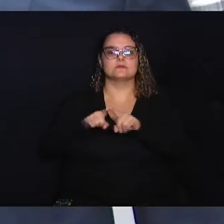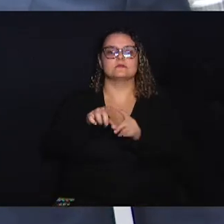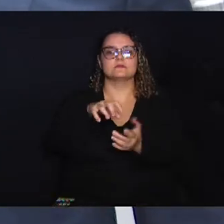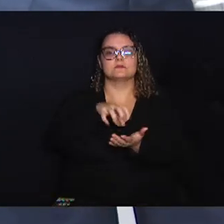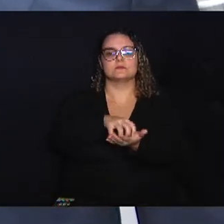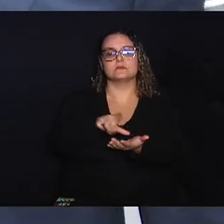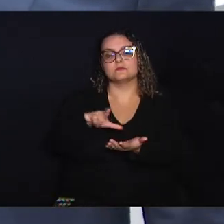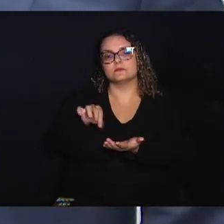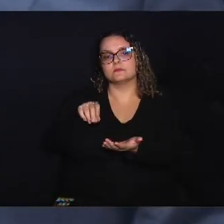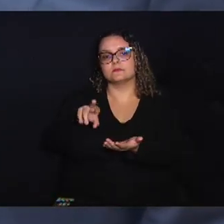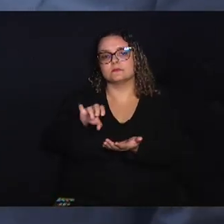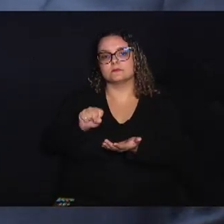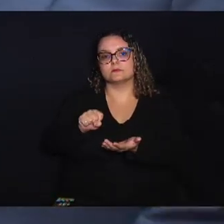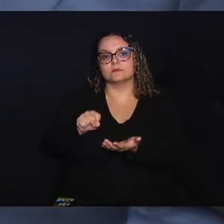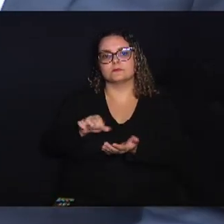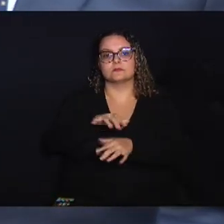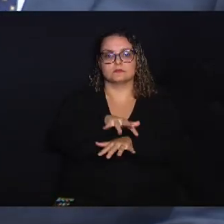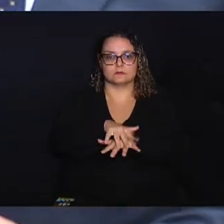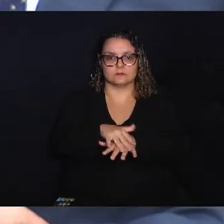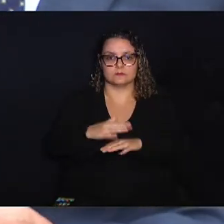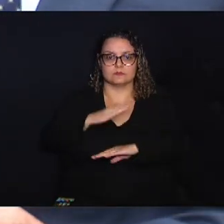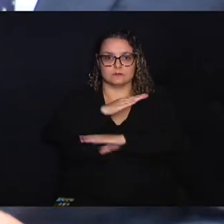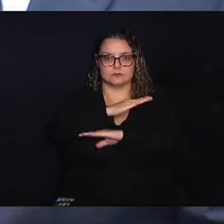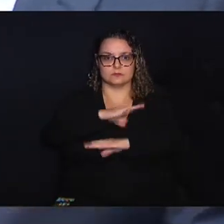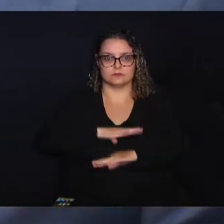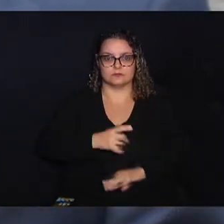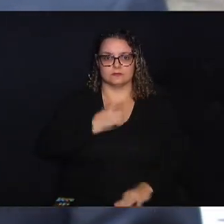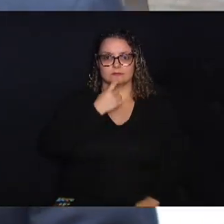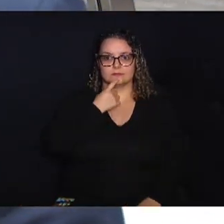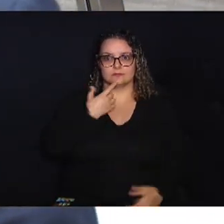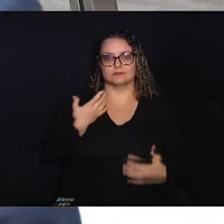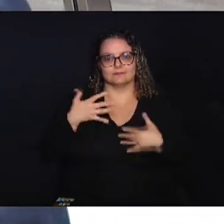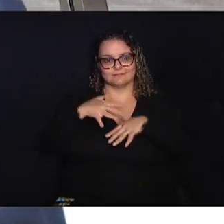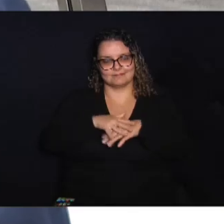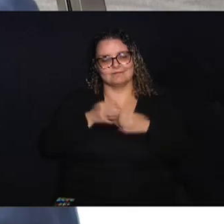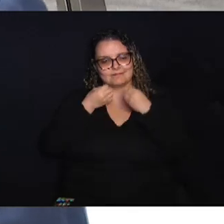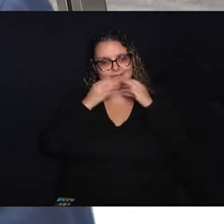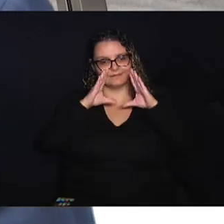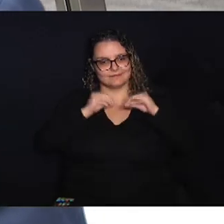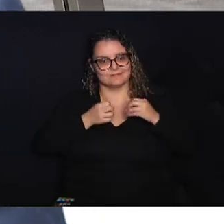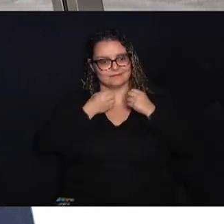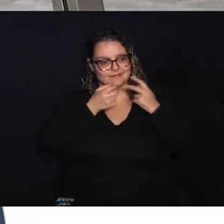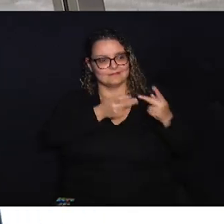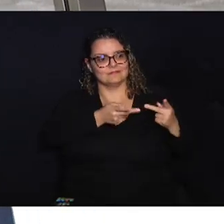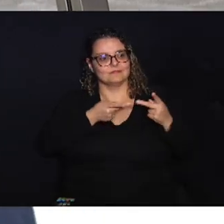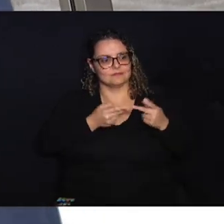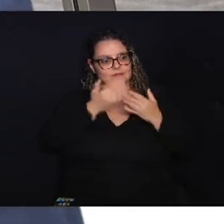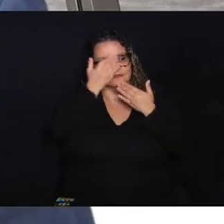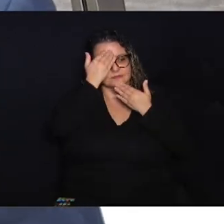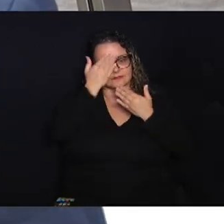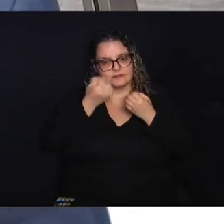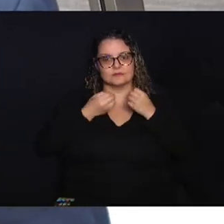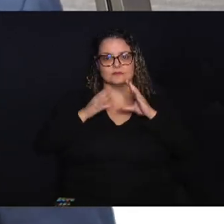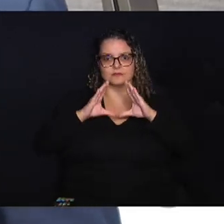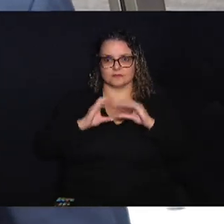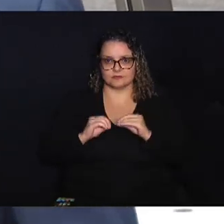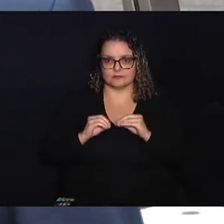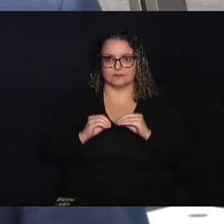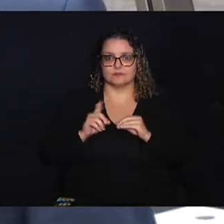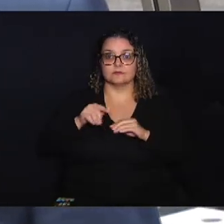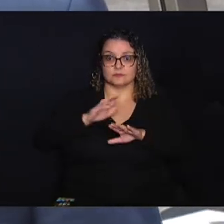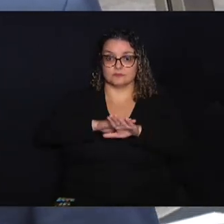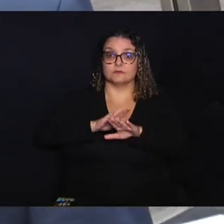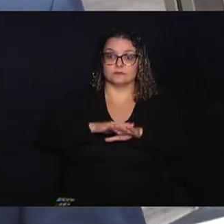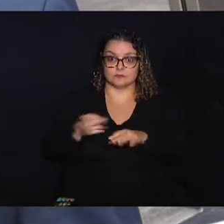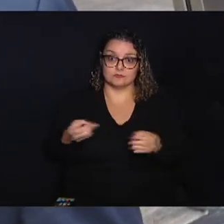Municipal de Campinas, trazendo mais inclusão. Presidente, boa noite, seja bem-vindo. Obrigado, boa noite. Aliás, é uma ação